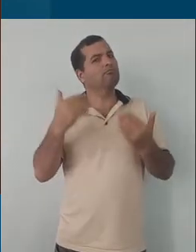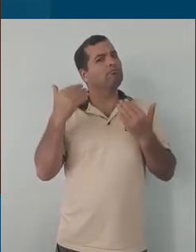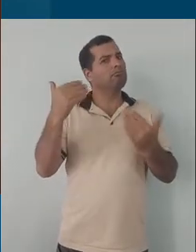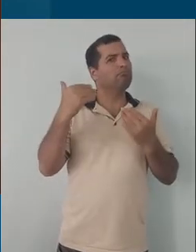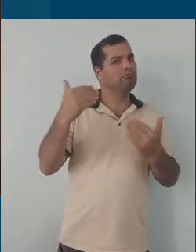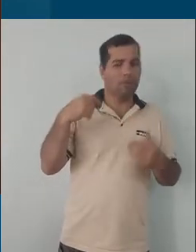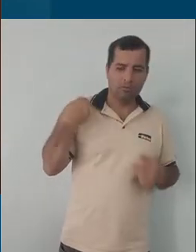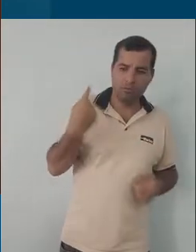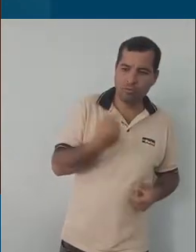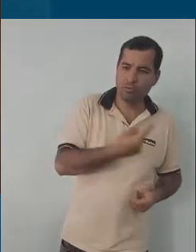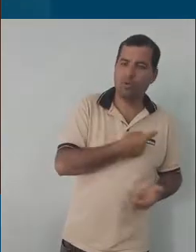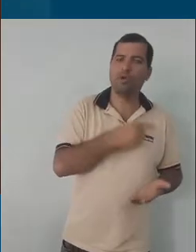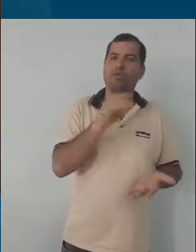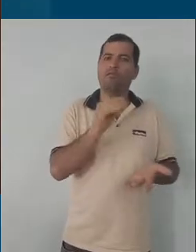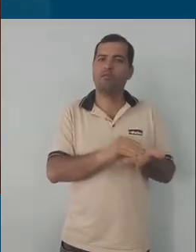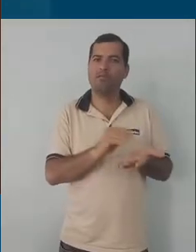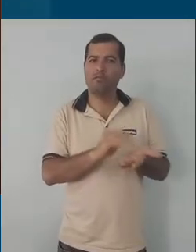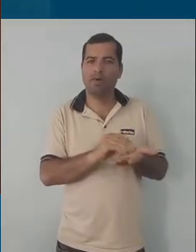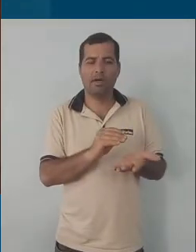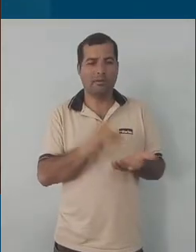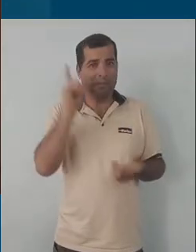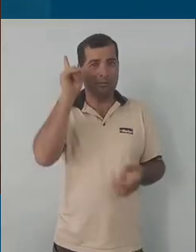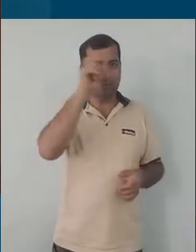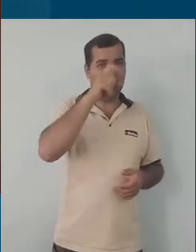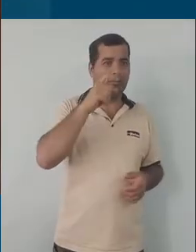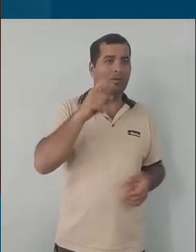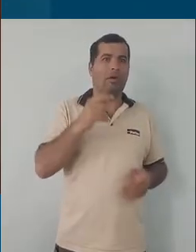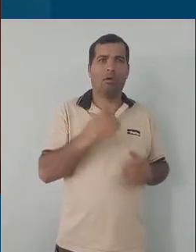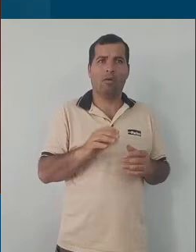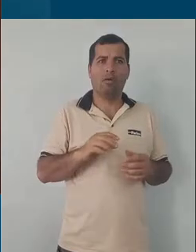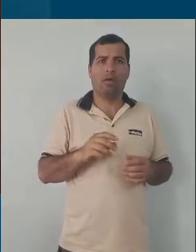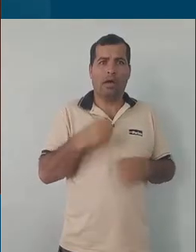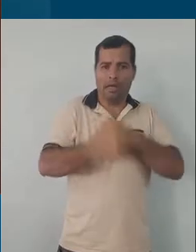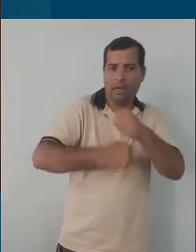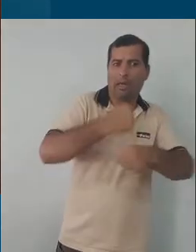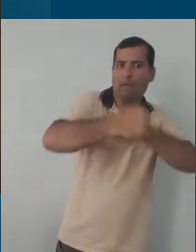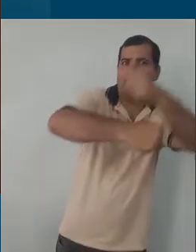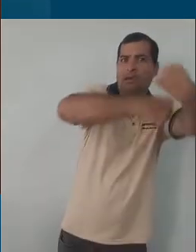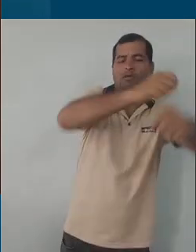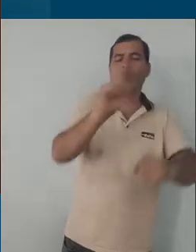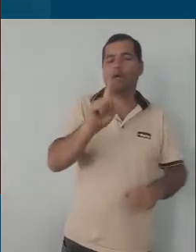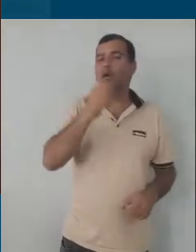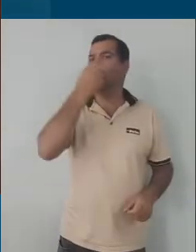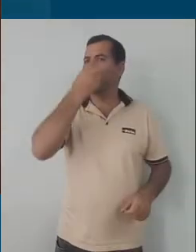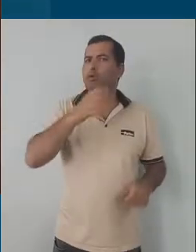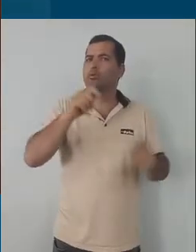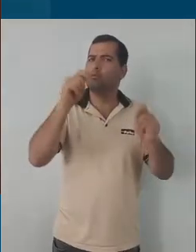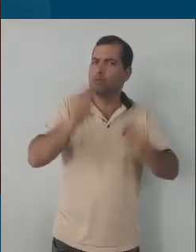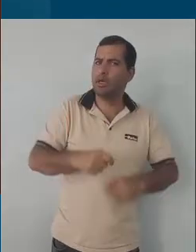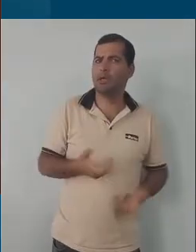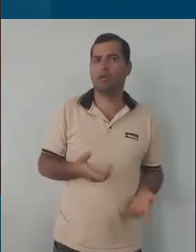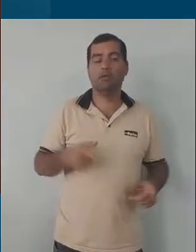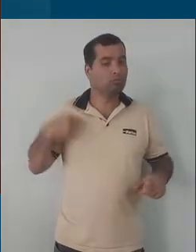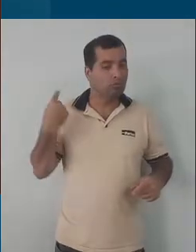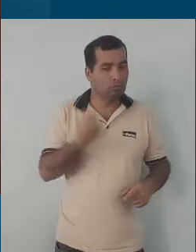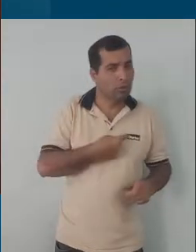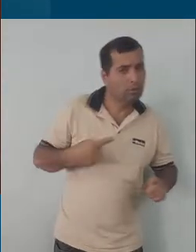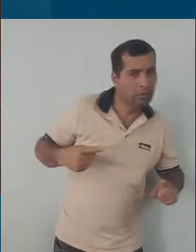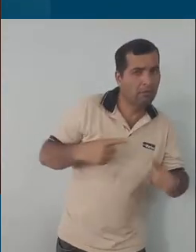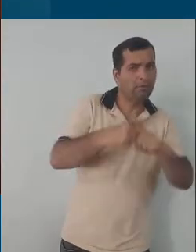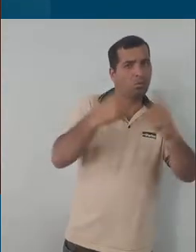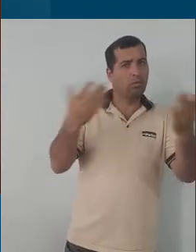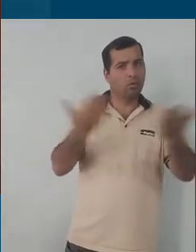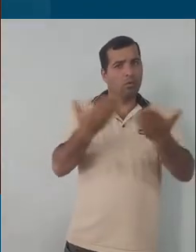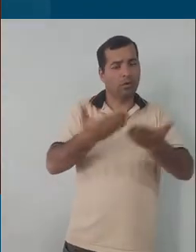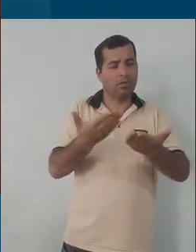de longo prazo, não, a não ser impactos de longo prazo positivos. Porque o desafio que a gente tem na escola hoje é de